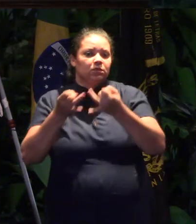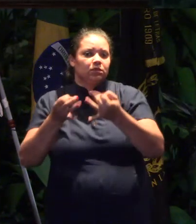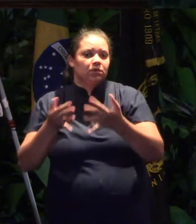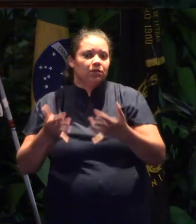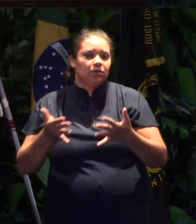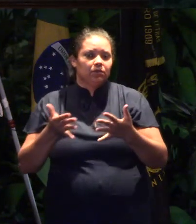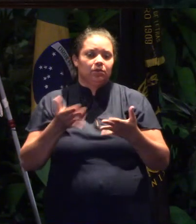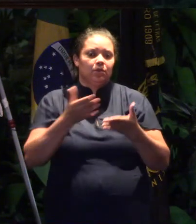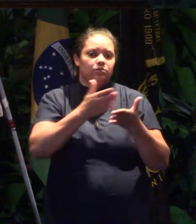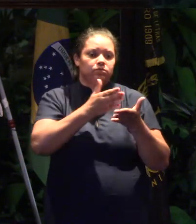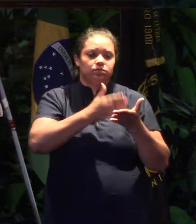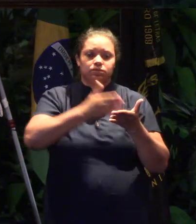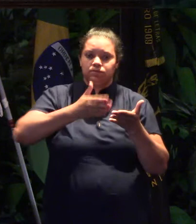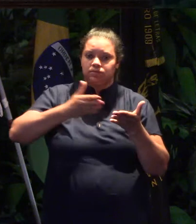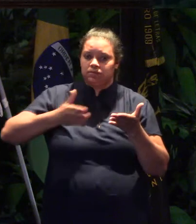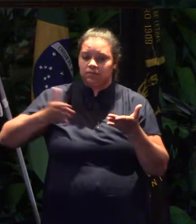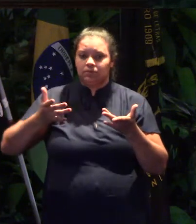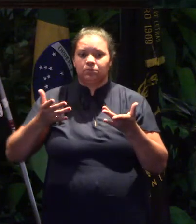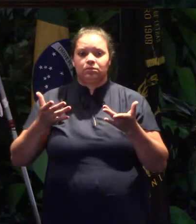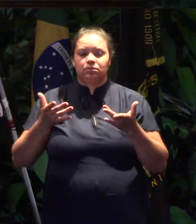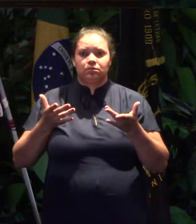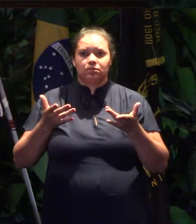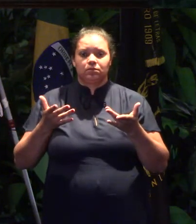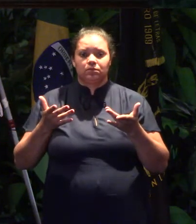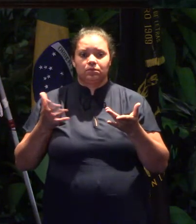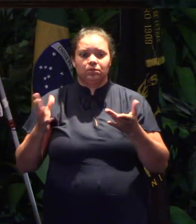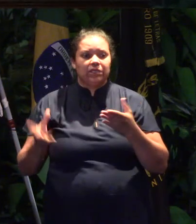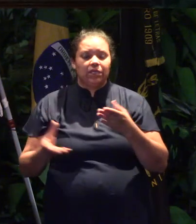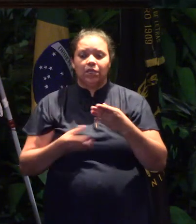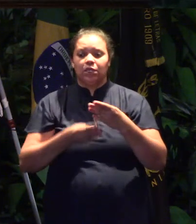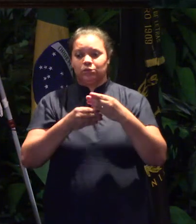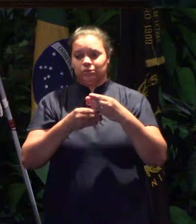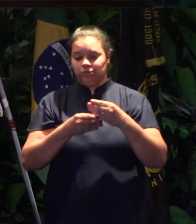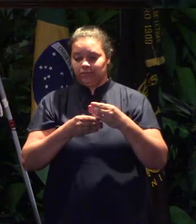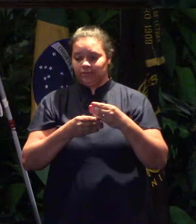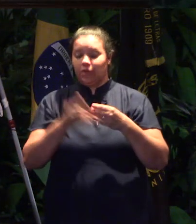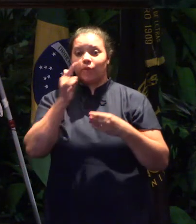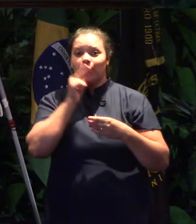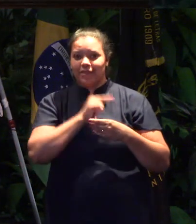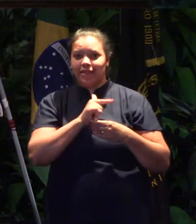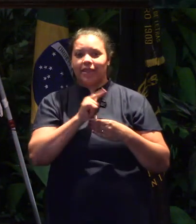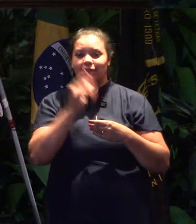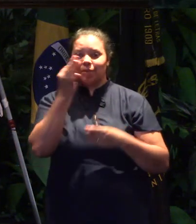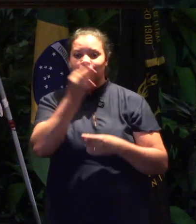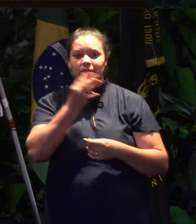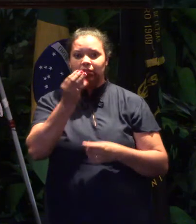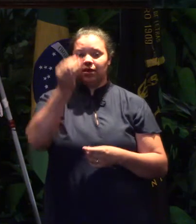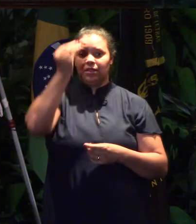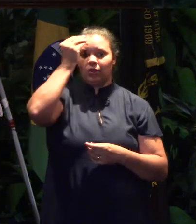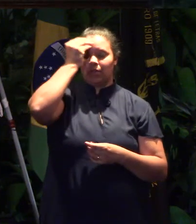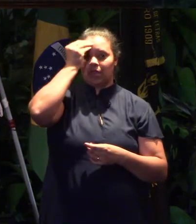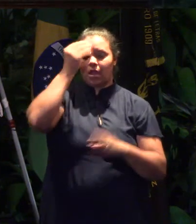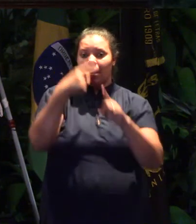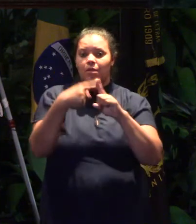O ritmo é uma mnemotécnica, né? O ritmo, a gente consegue cantar a letra de uma música porque a melodia, né, e o